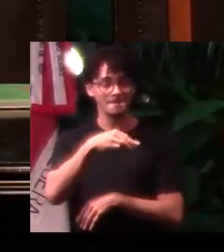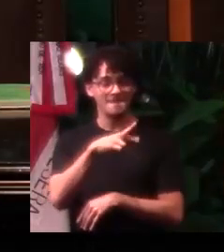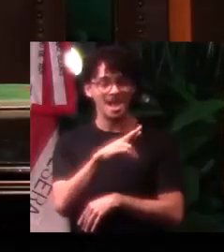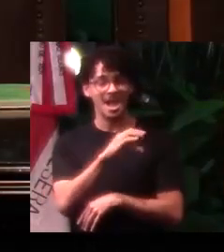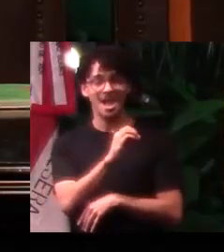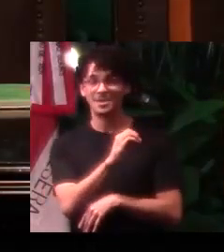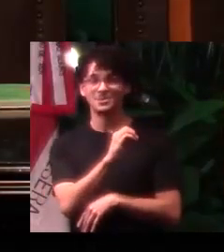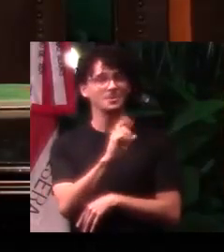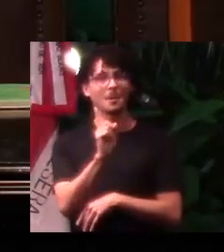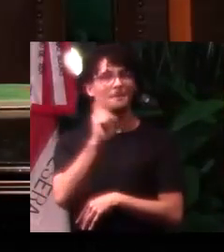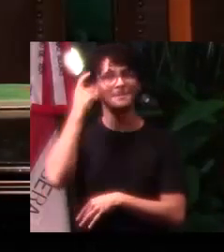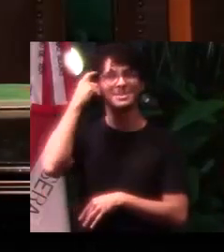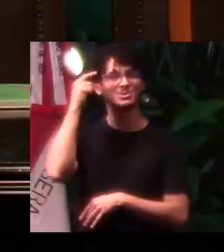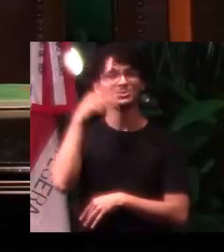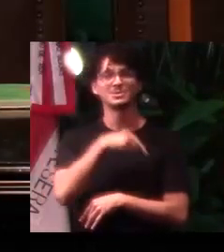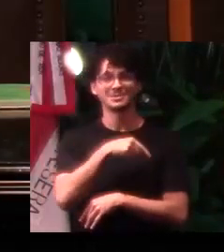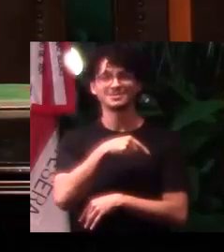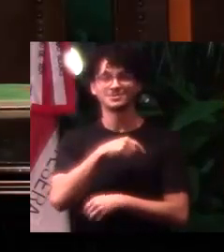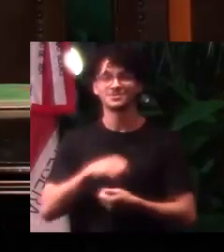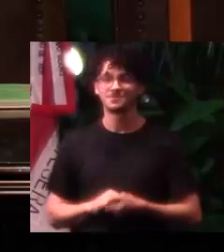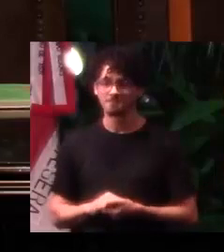falar brasileiro, né?